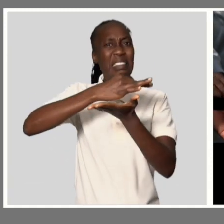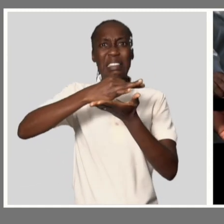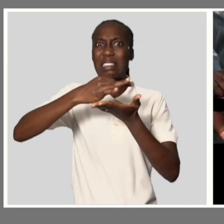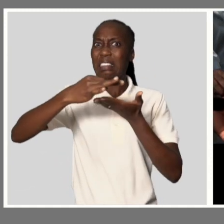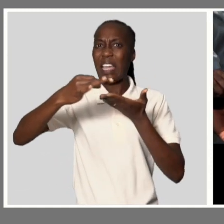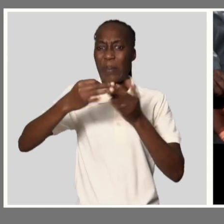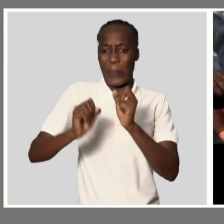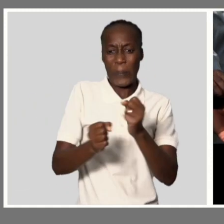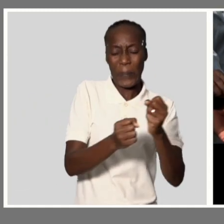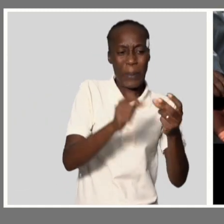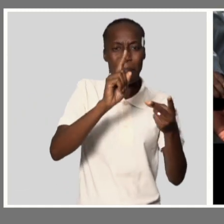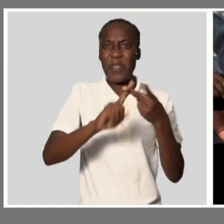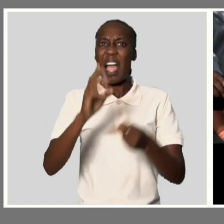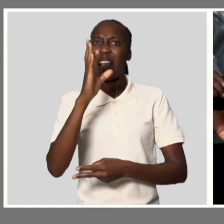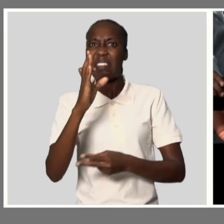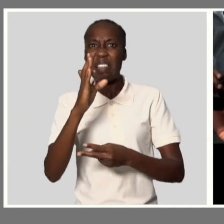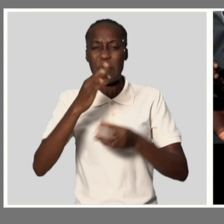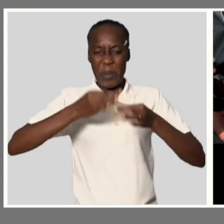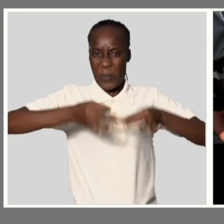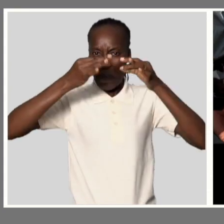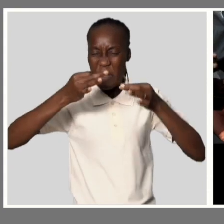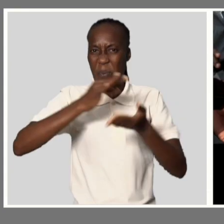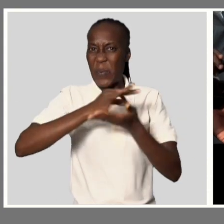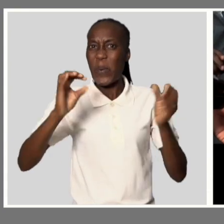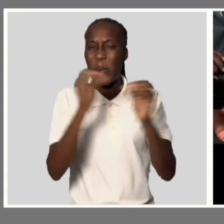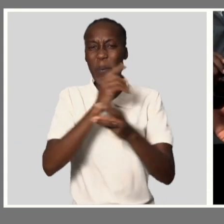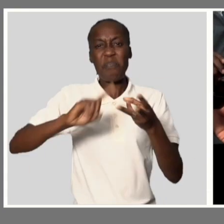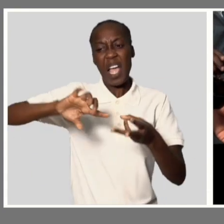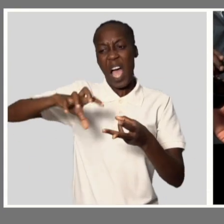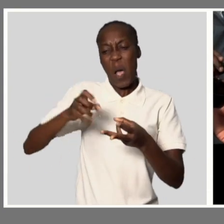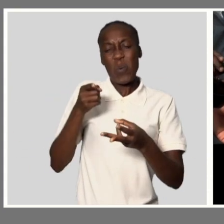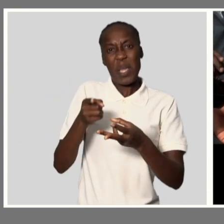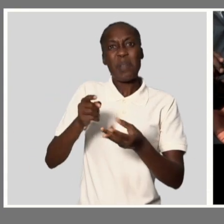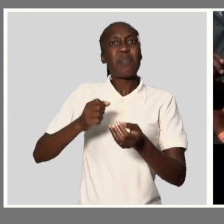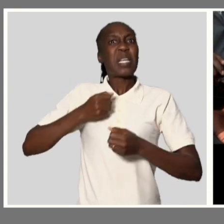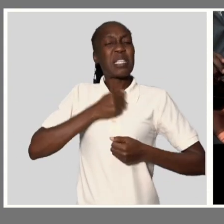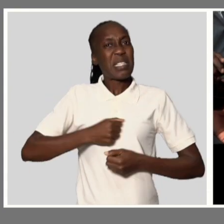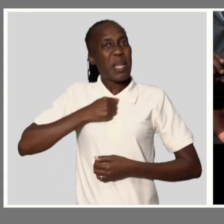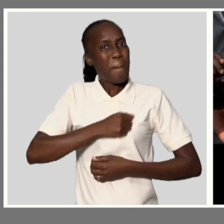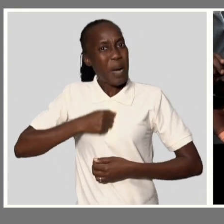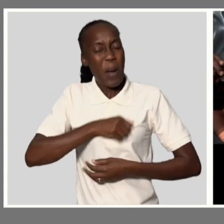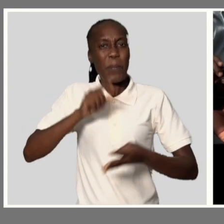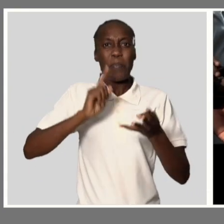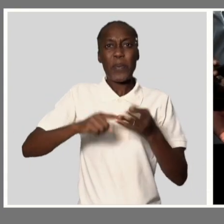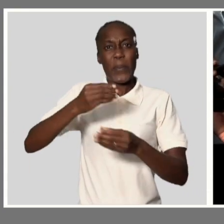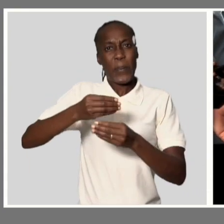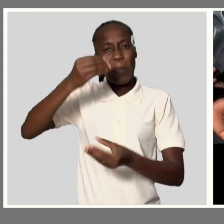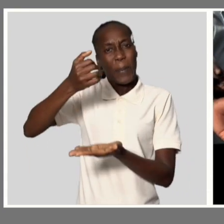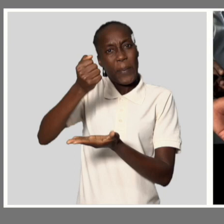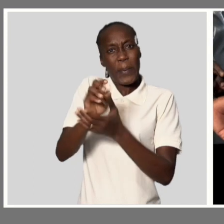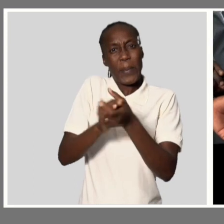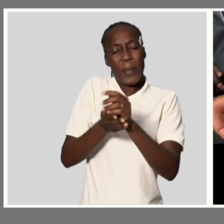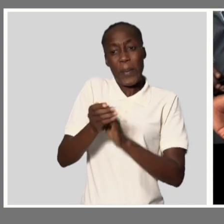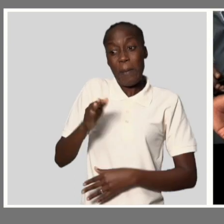higiene, a questão dos sanitários nas escolas, a disponibilidade de água, de sabão ou do